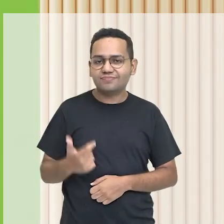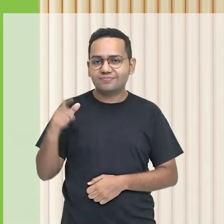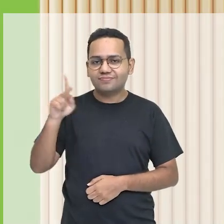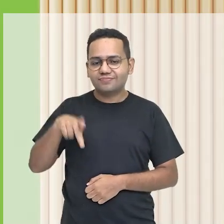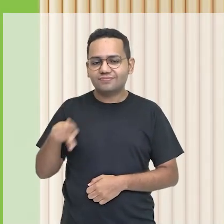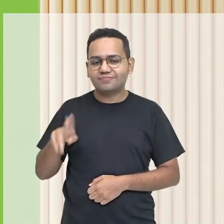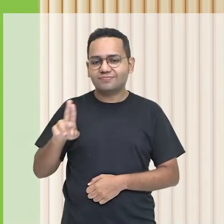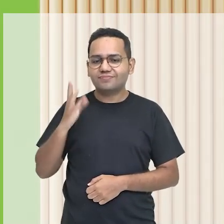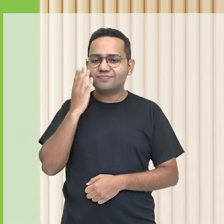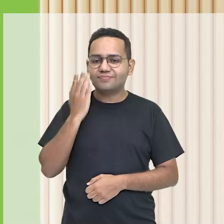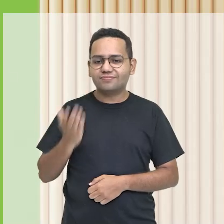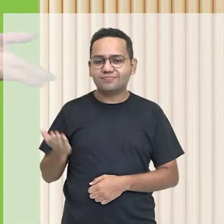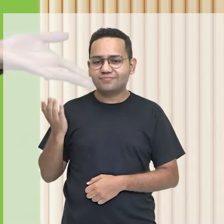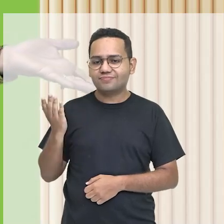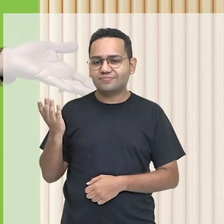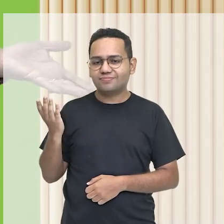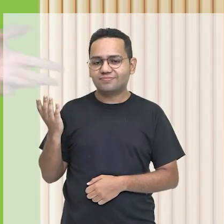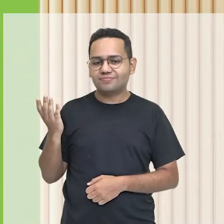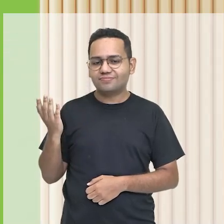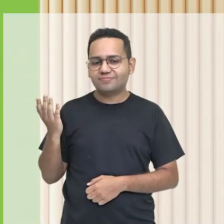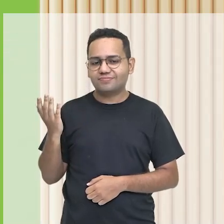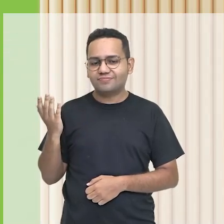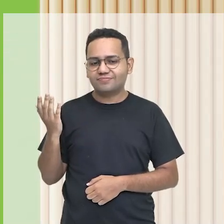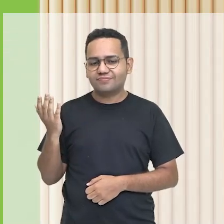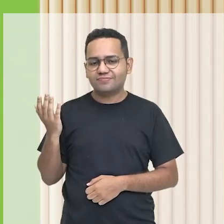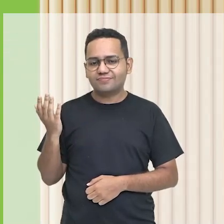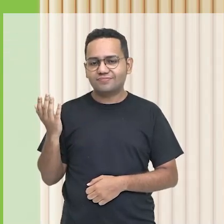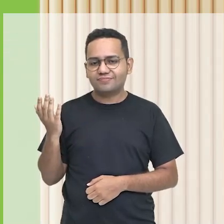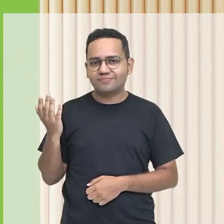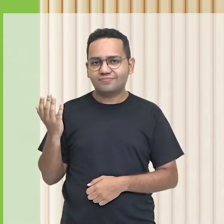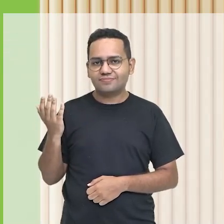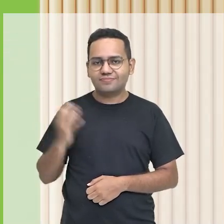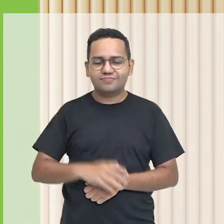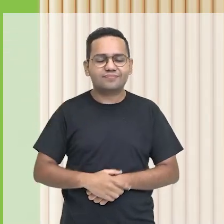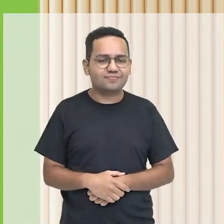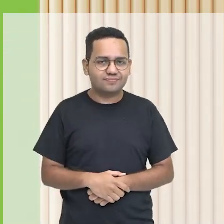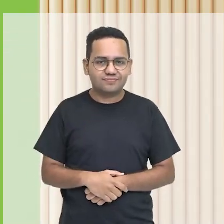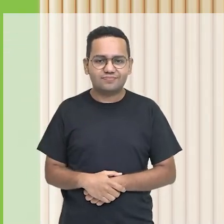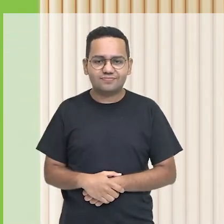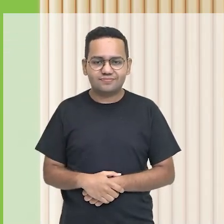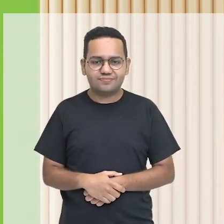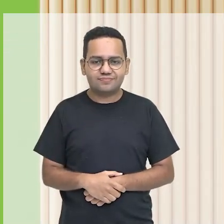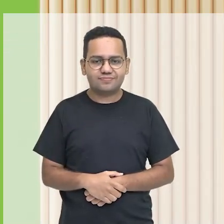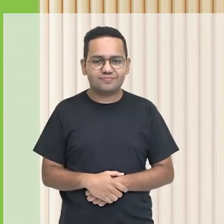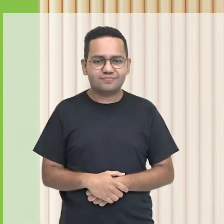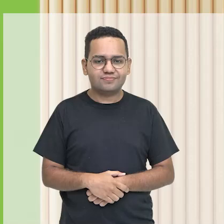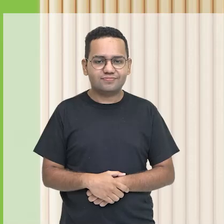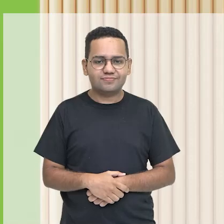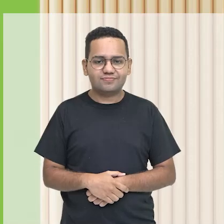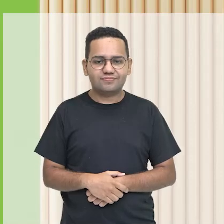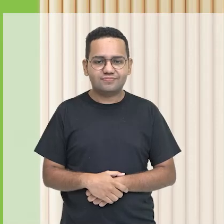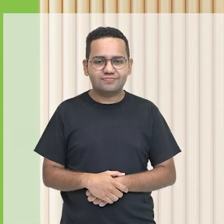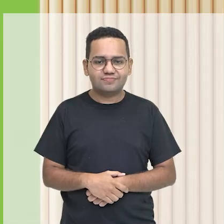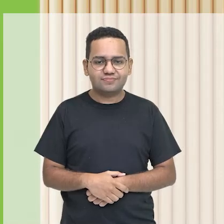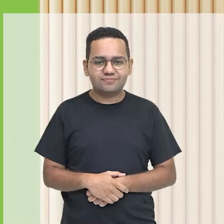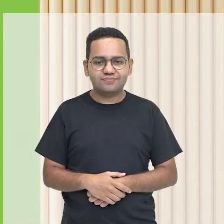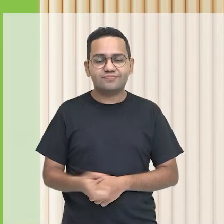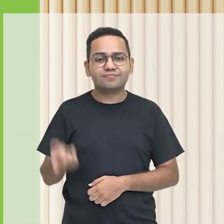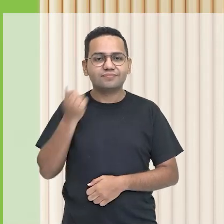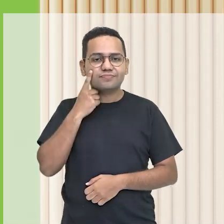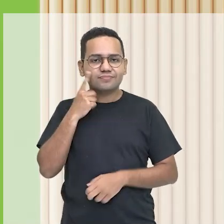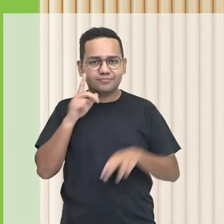Eu sou a professora Risolda Farias, do componente curricular de física. E agora,